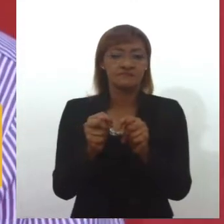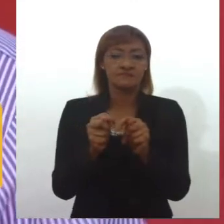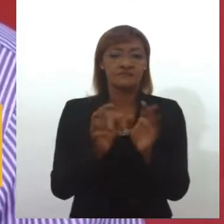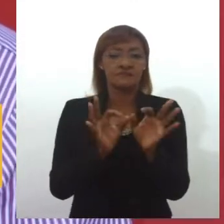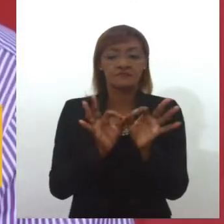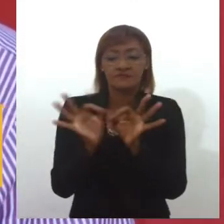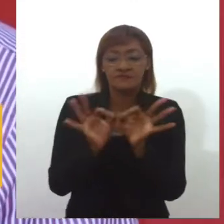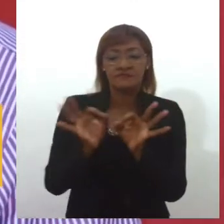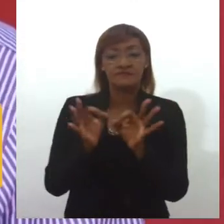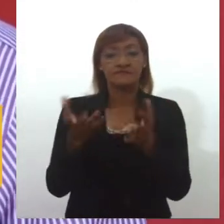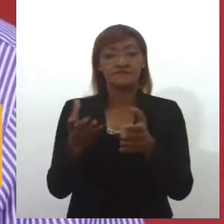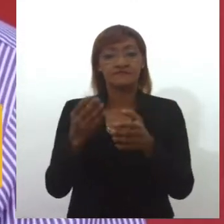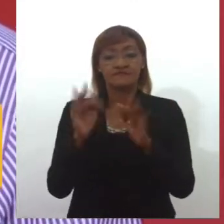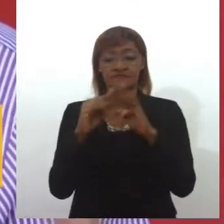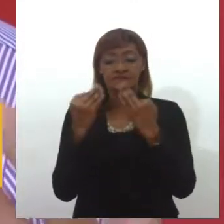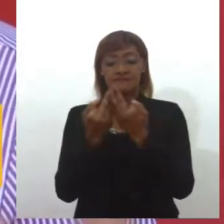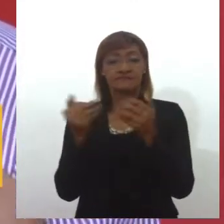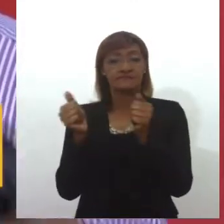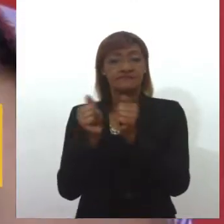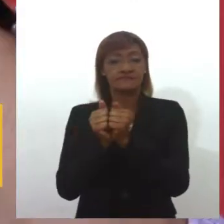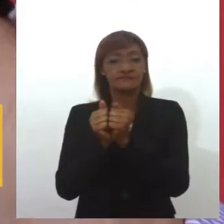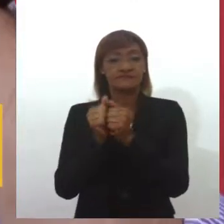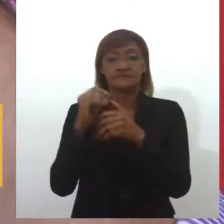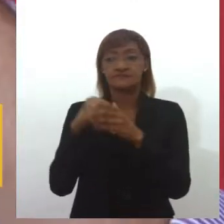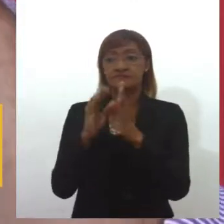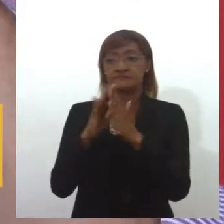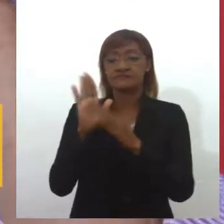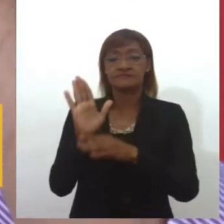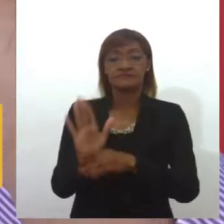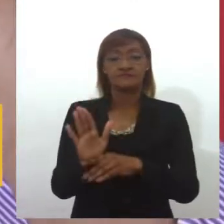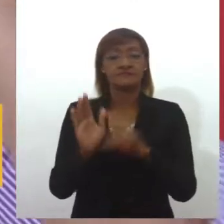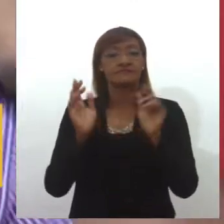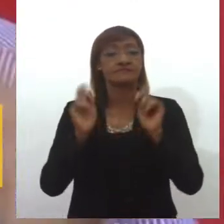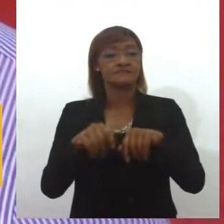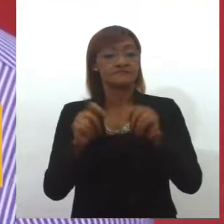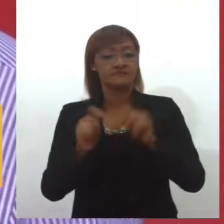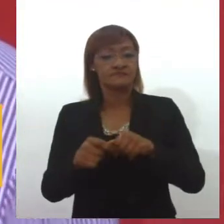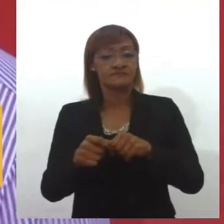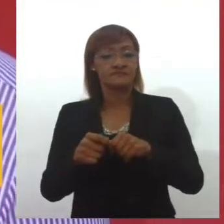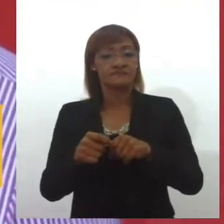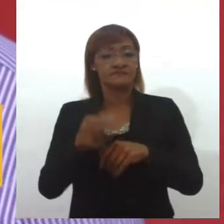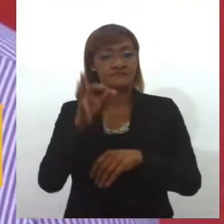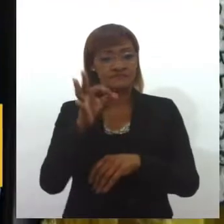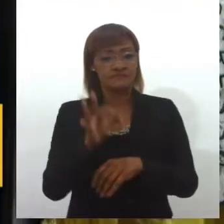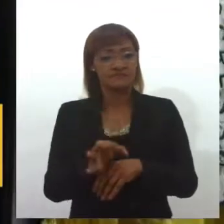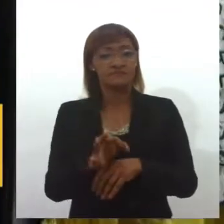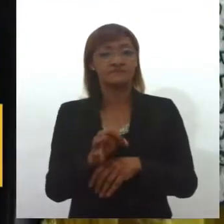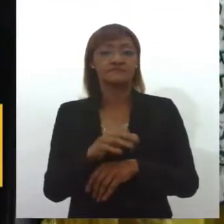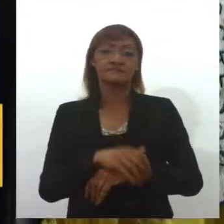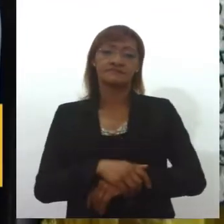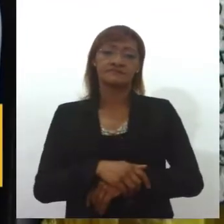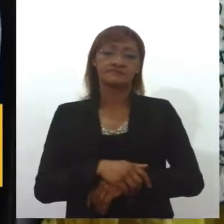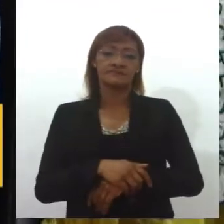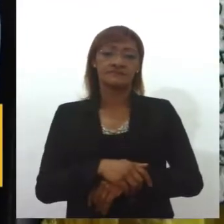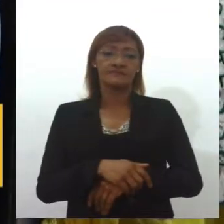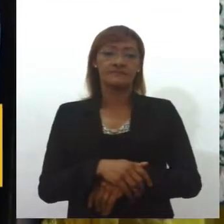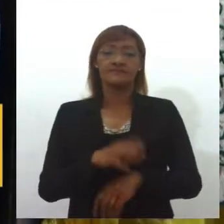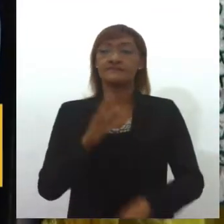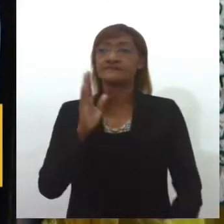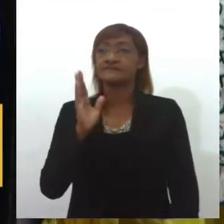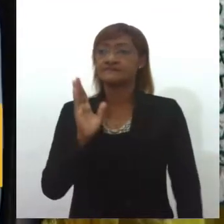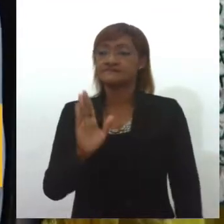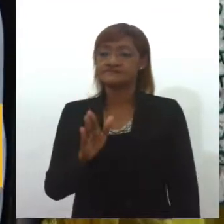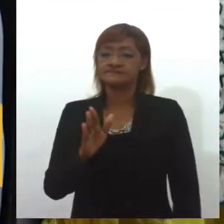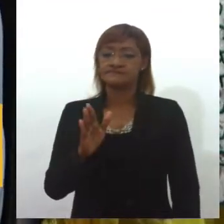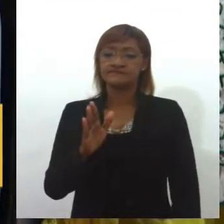dentro da sua casa e por sua família para que consiga fazer a administração correta das contas, né, de sua casa. De acordo com o presidente